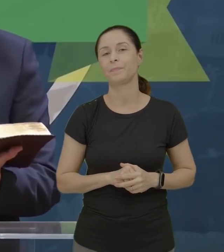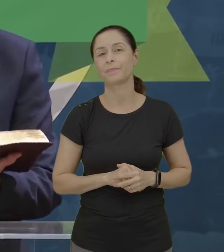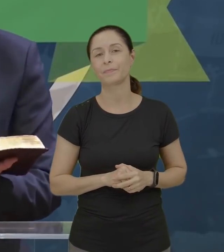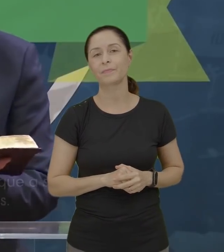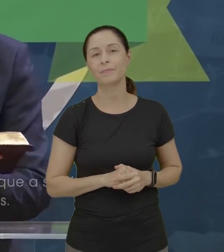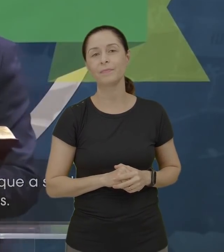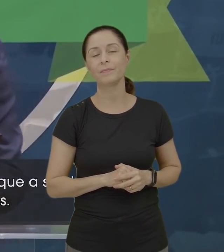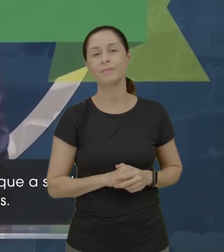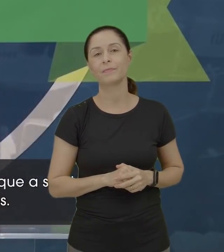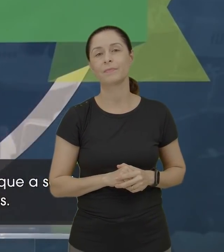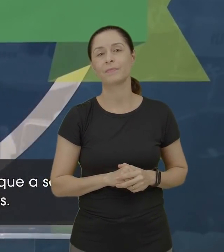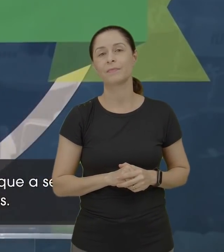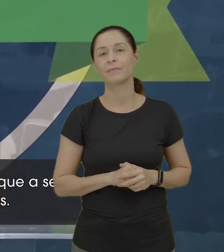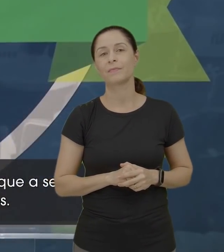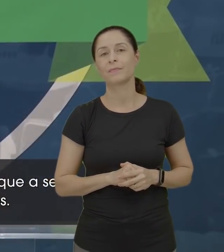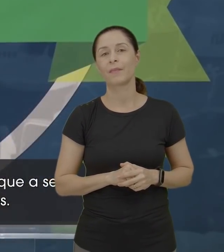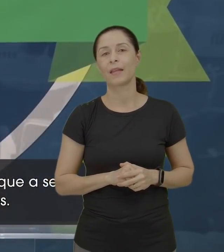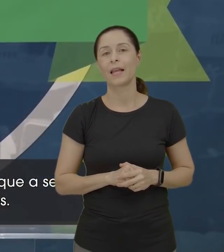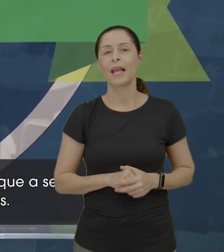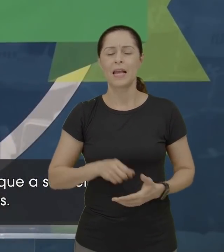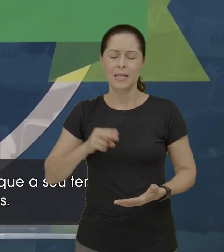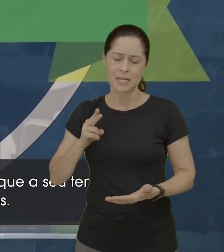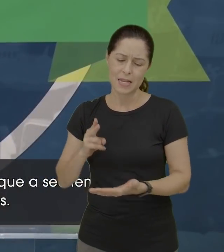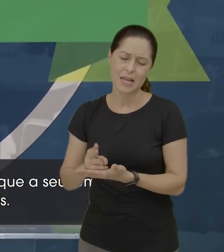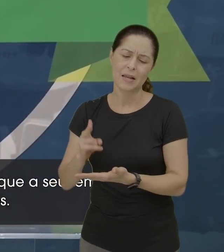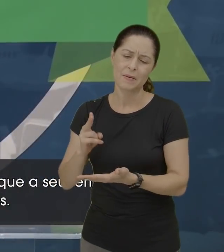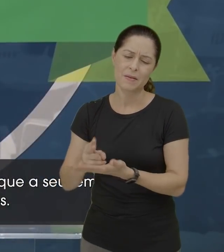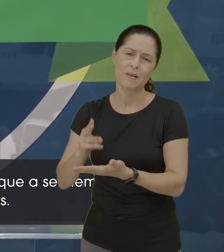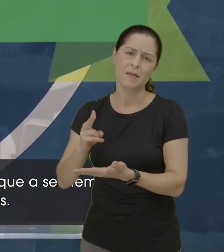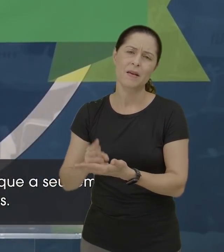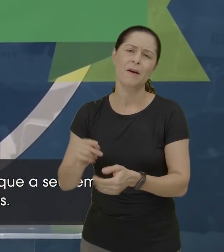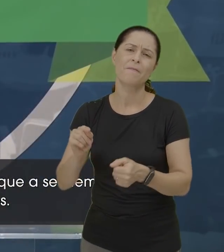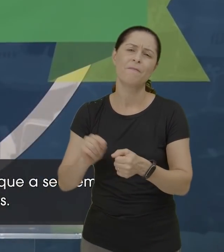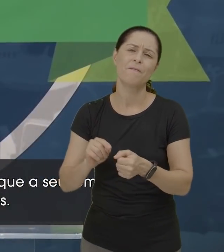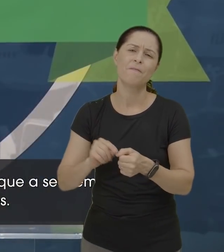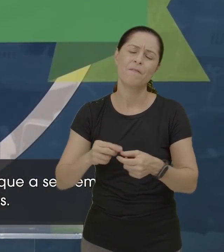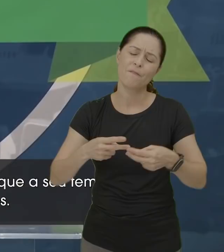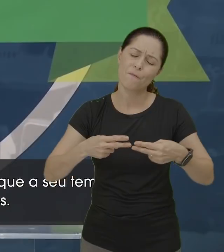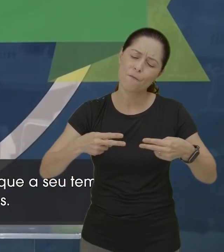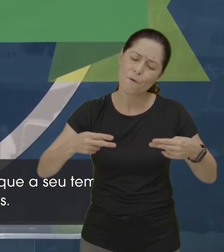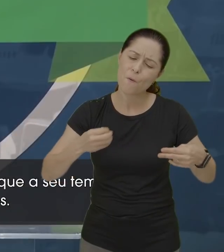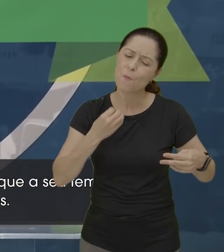Está escrito assim: e não nos cansemos de fazer o bem, porque a seu